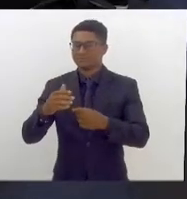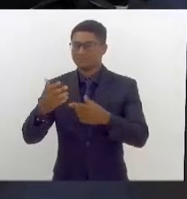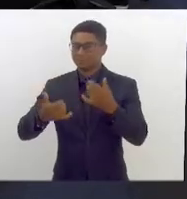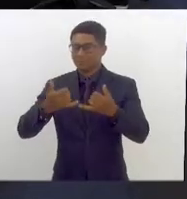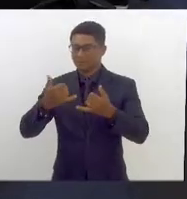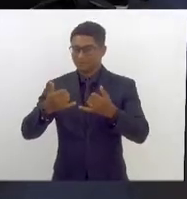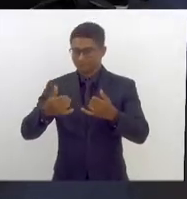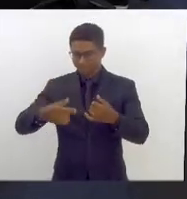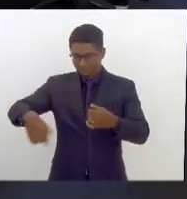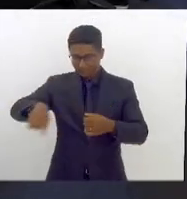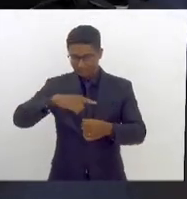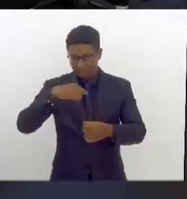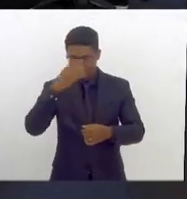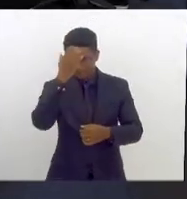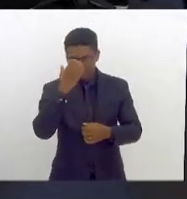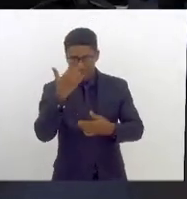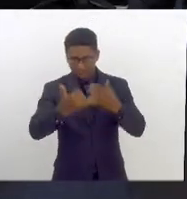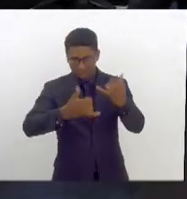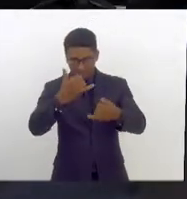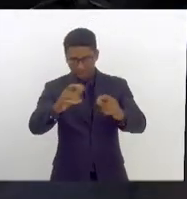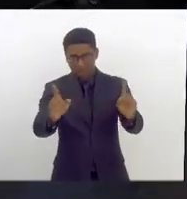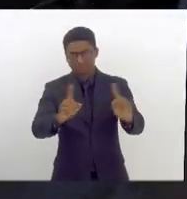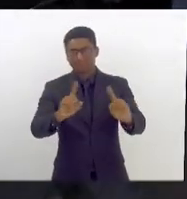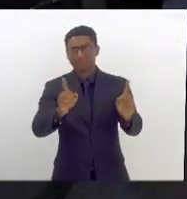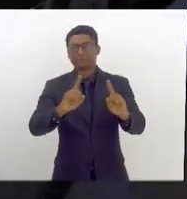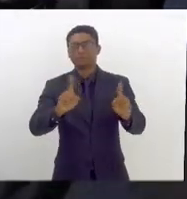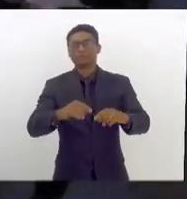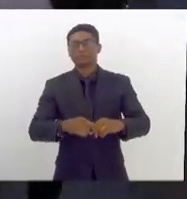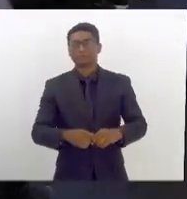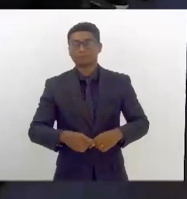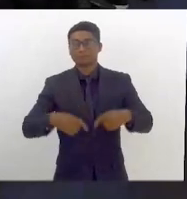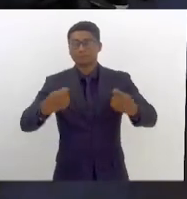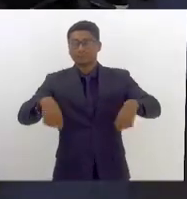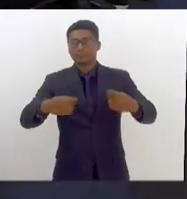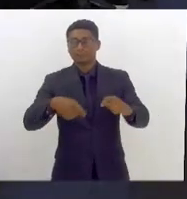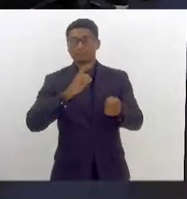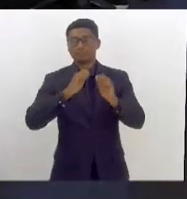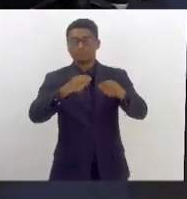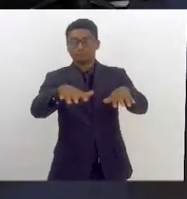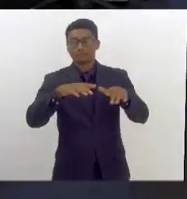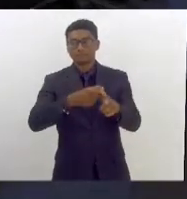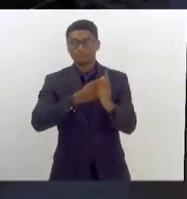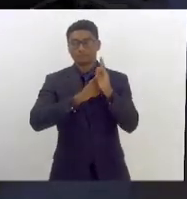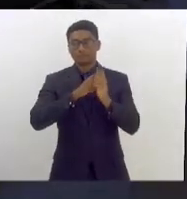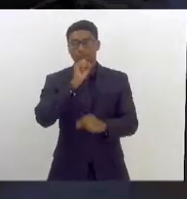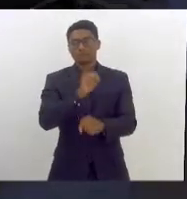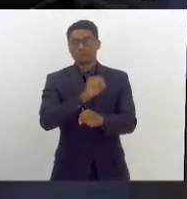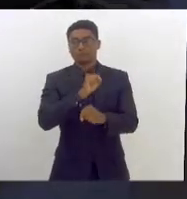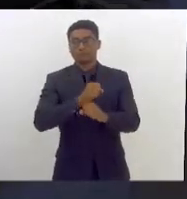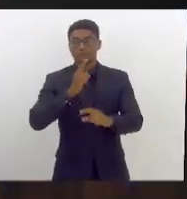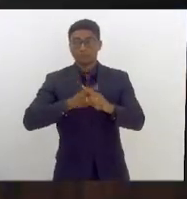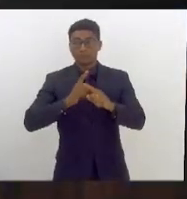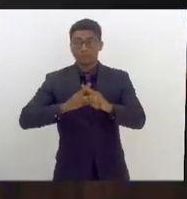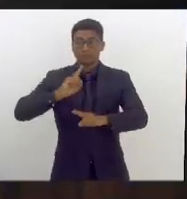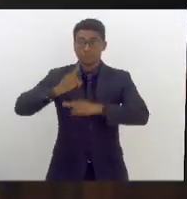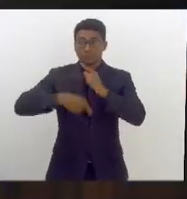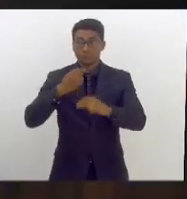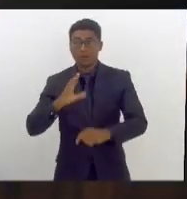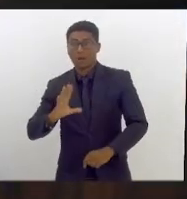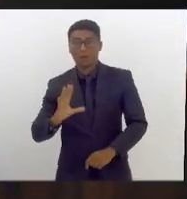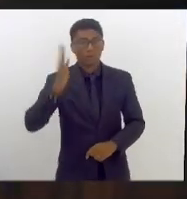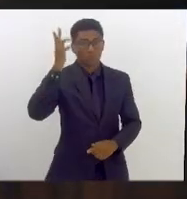brincar com sério. Não, a senhora, sério. Numa ocasião dessa, deve suspender a sessão e aguardar. Exatamente. Porque daqui a pouco acontece de fato. Porque